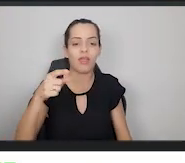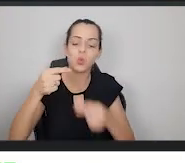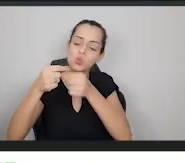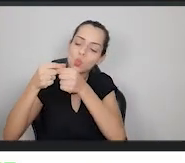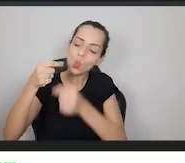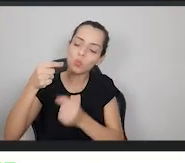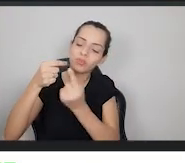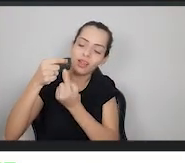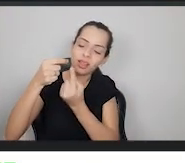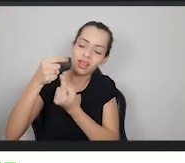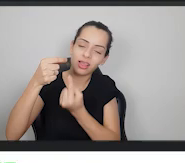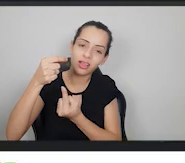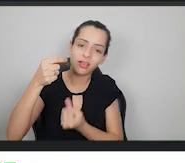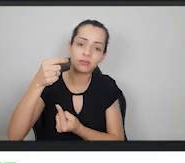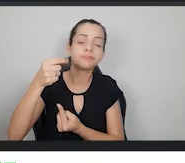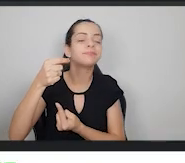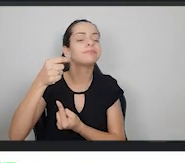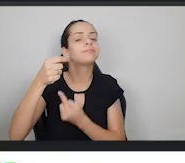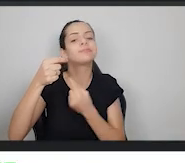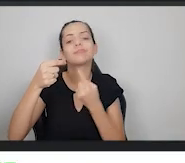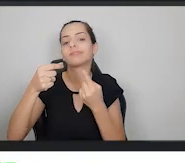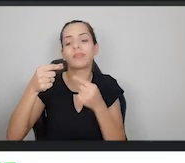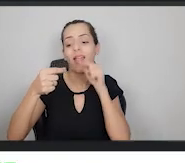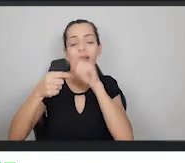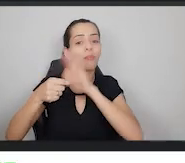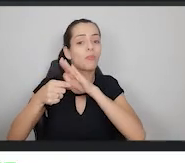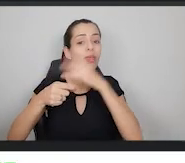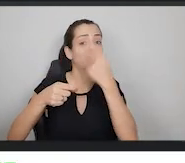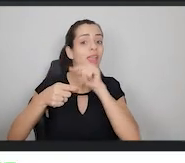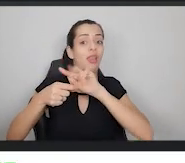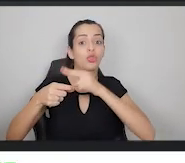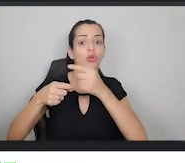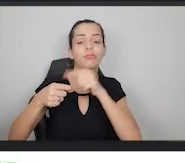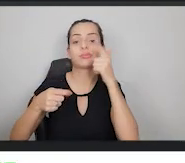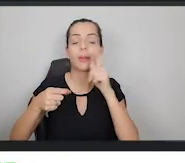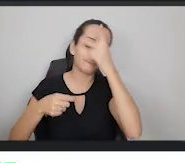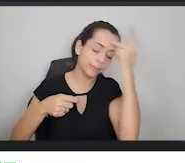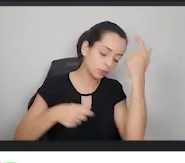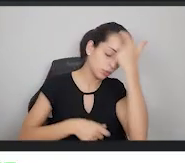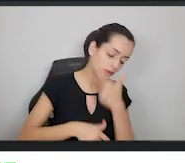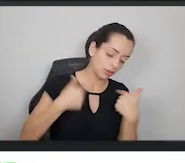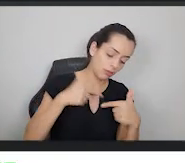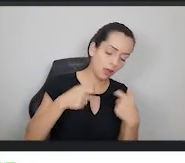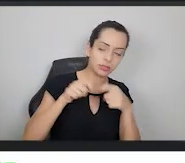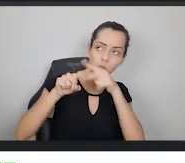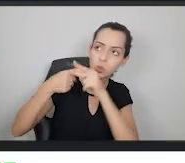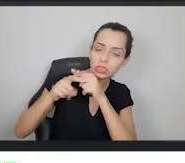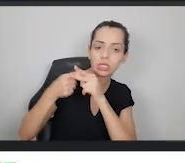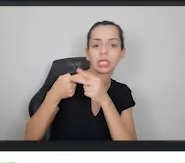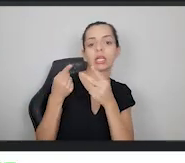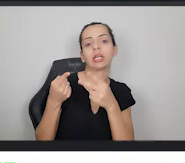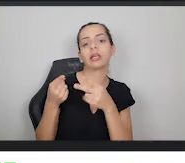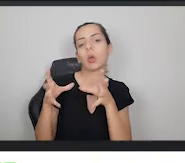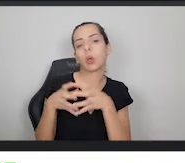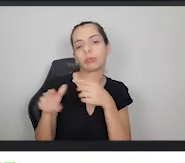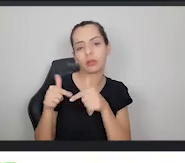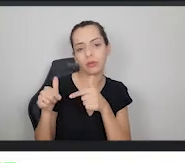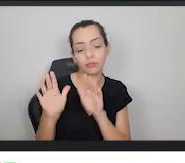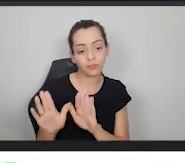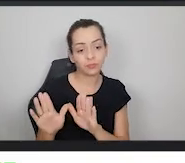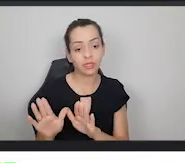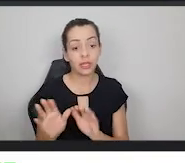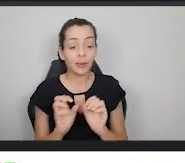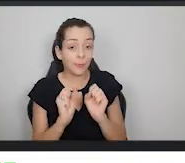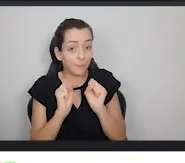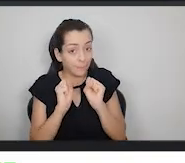chave fusível SEC não, né? Aconteceu o curto, ela vai desarmar, eu preciso ir lá e substituir